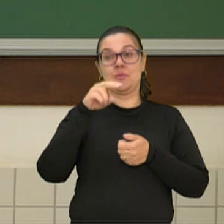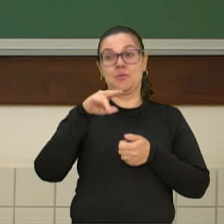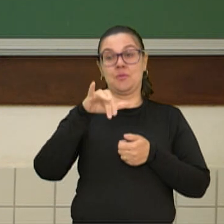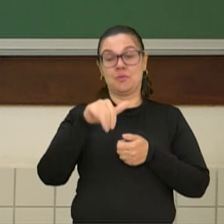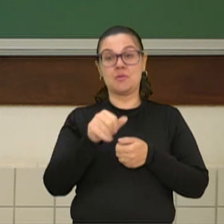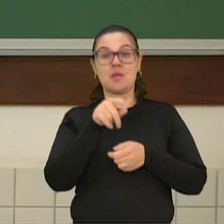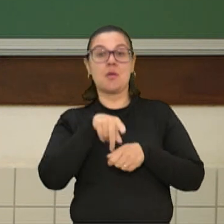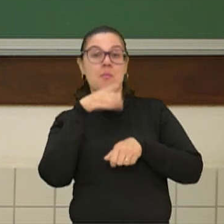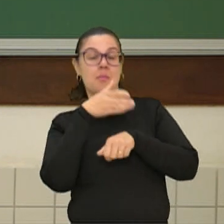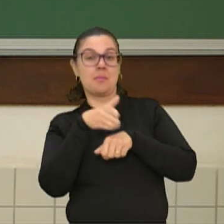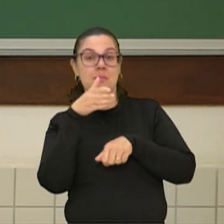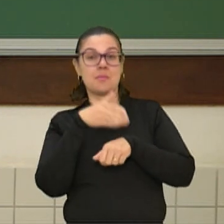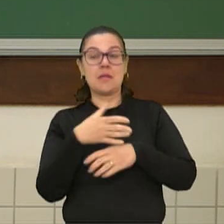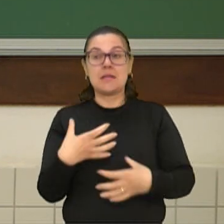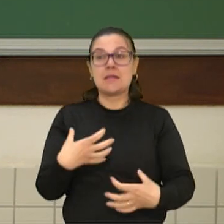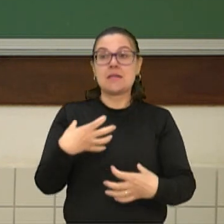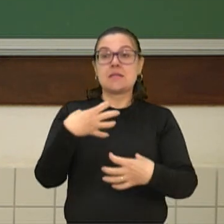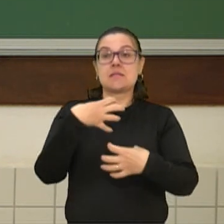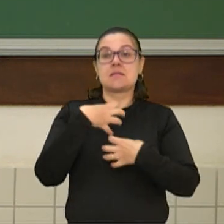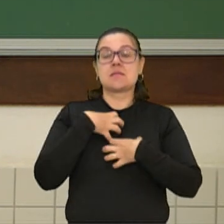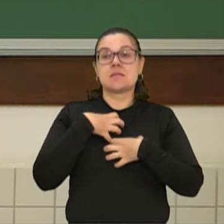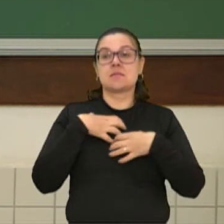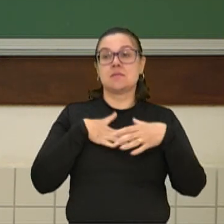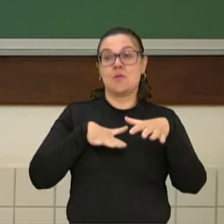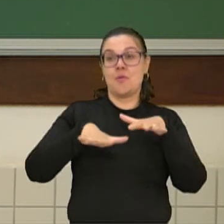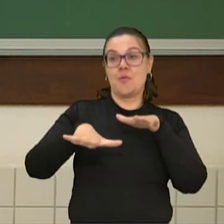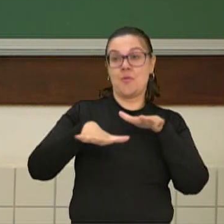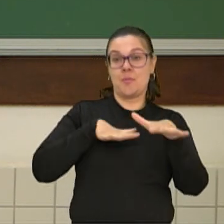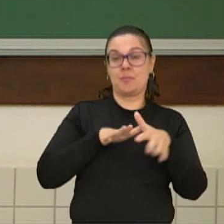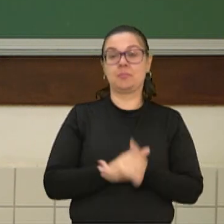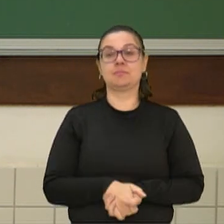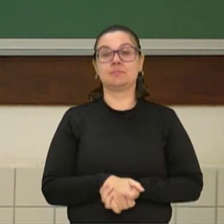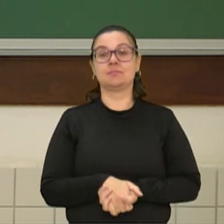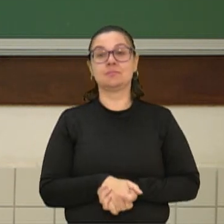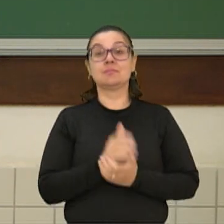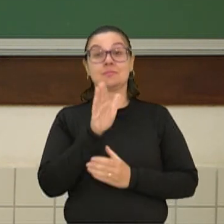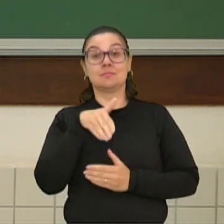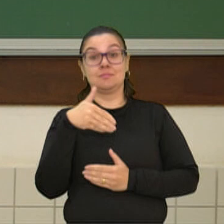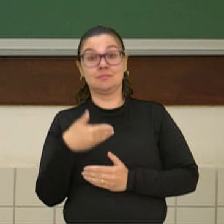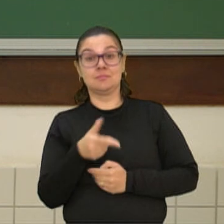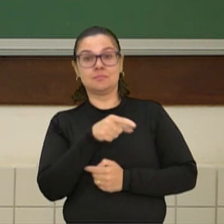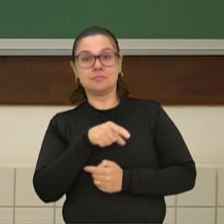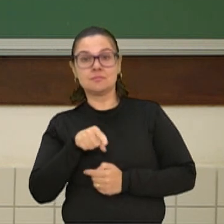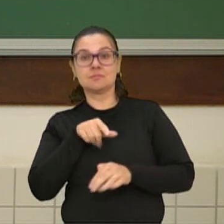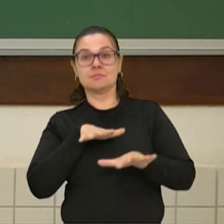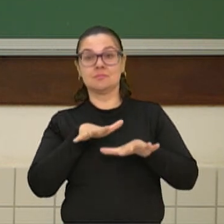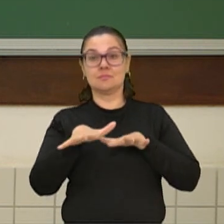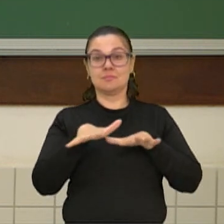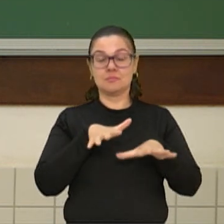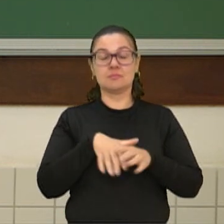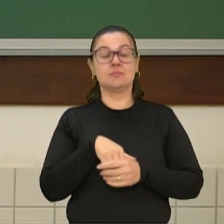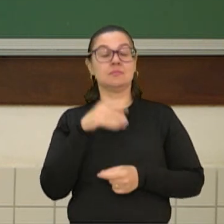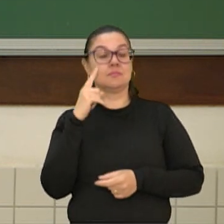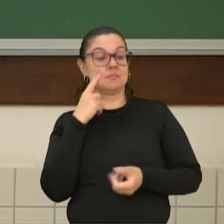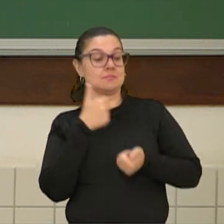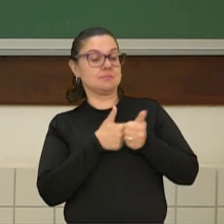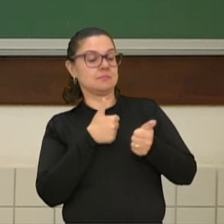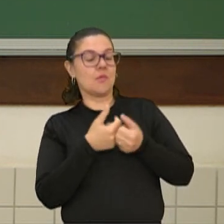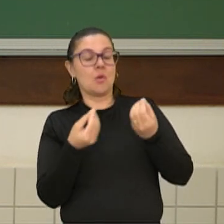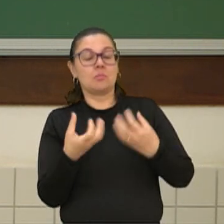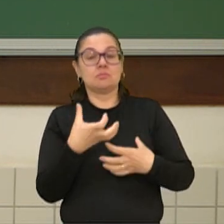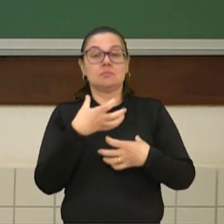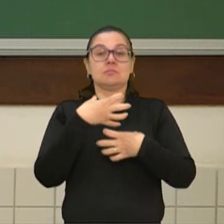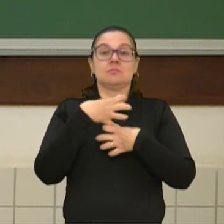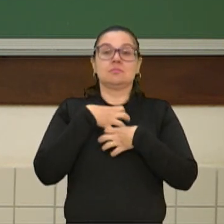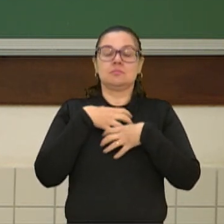na sensação dos movimentos. Tá? Então, você faz os movimentos procurando estar atento às